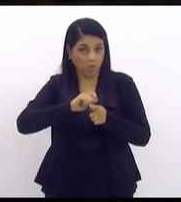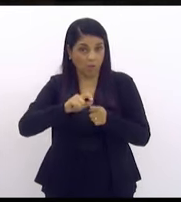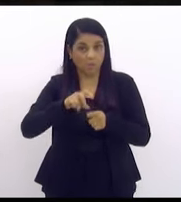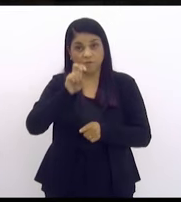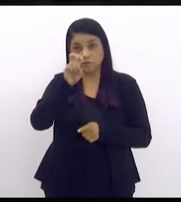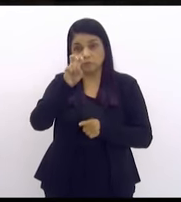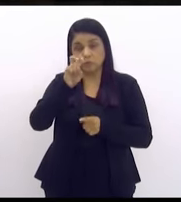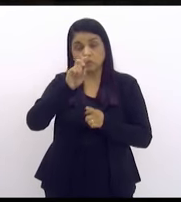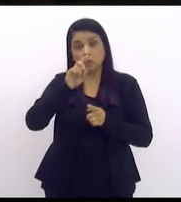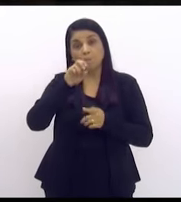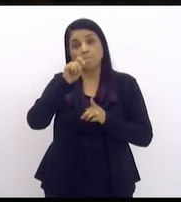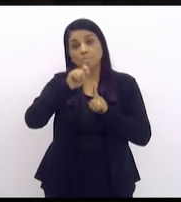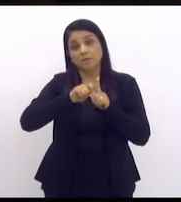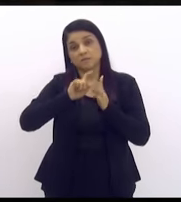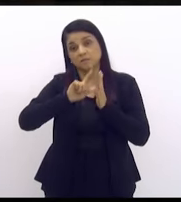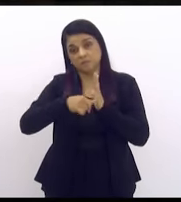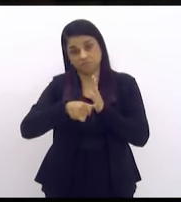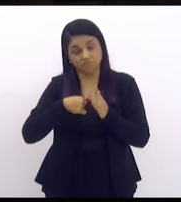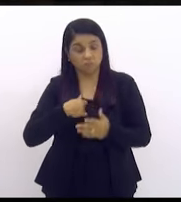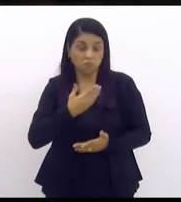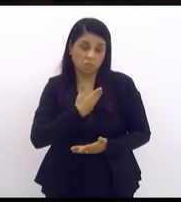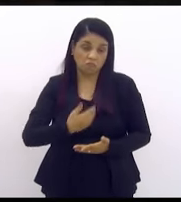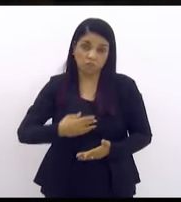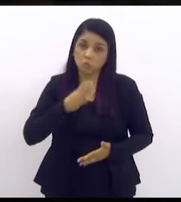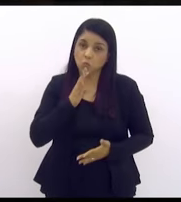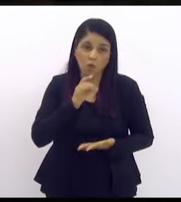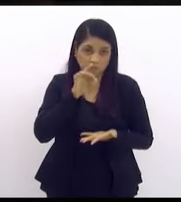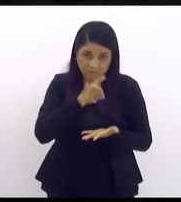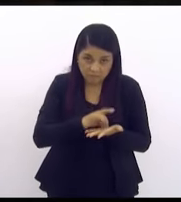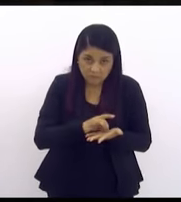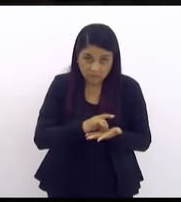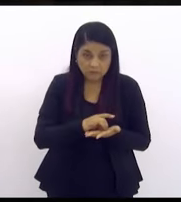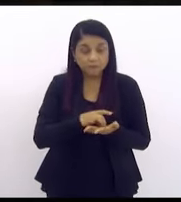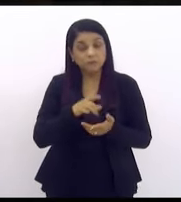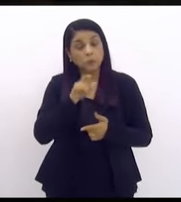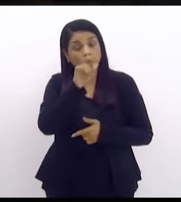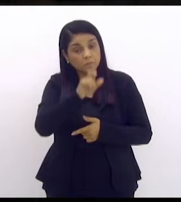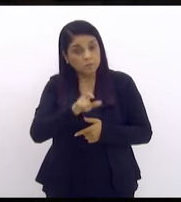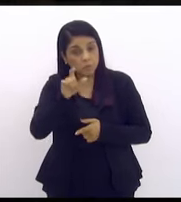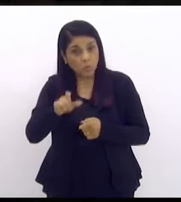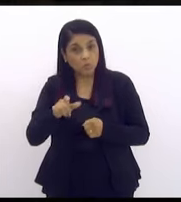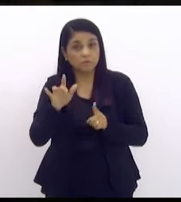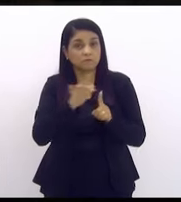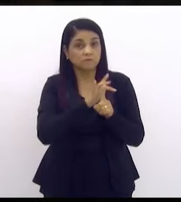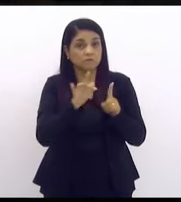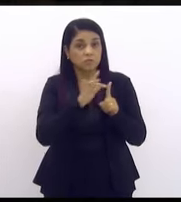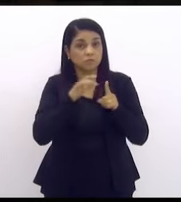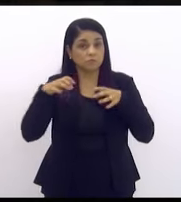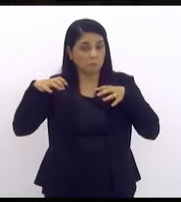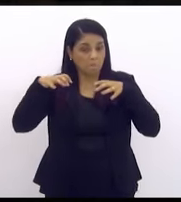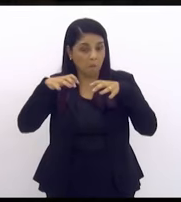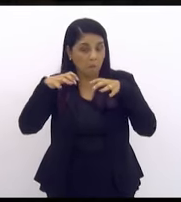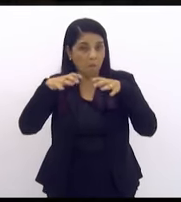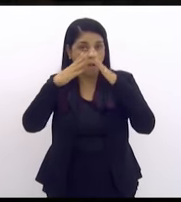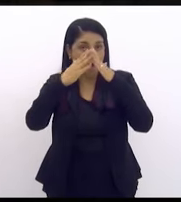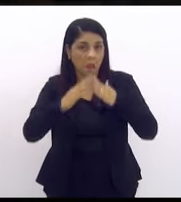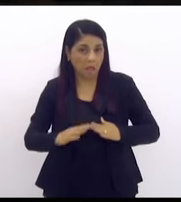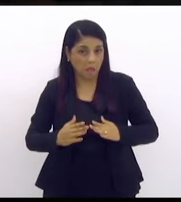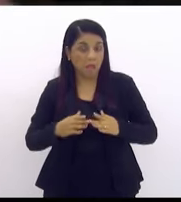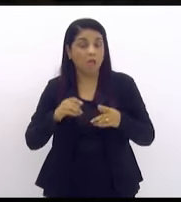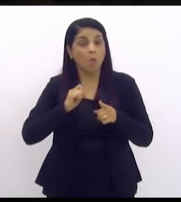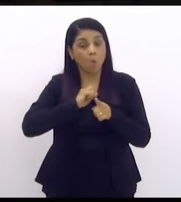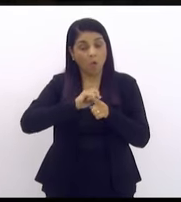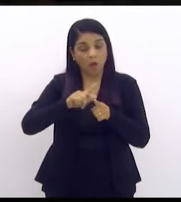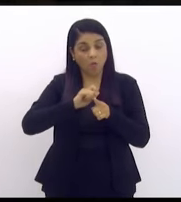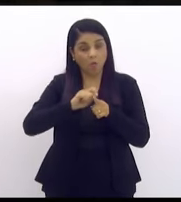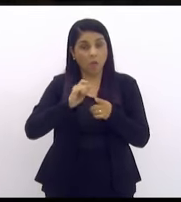meses. Talvez o governador não conheça essa realidade, mas são pessoas que são vítimas de tragédia e que precisam desse dinheiro que tiveram que pagar o aluguel lá